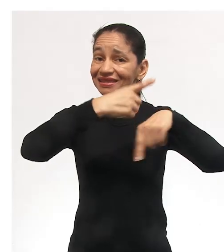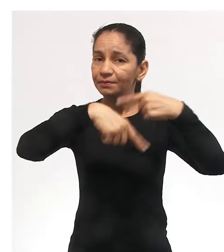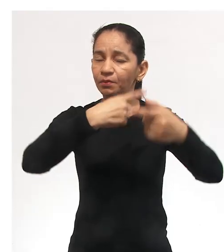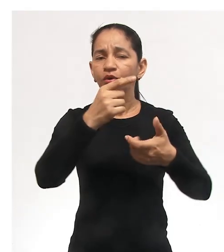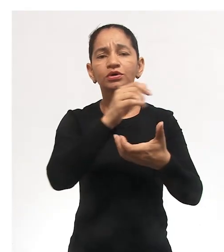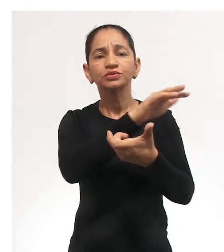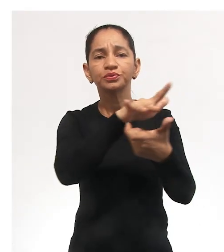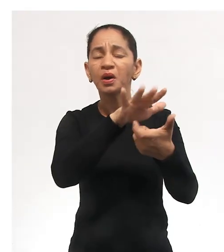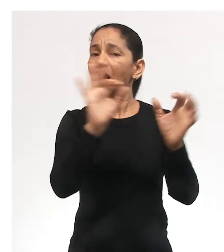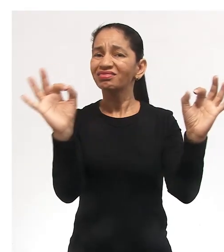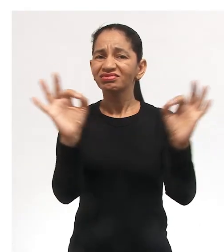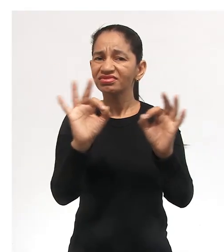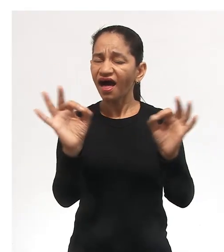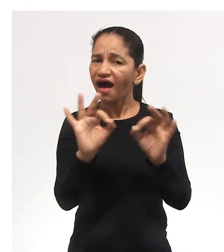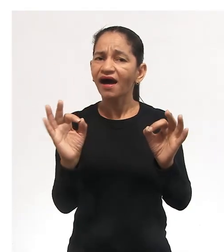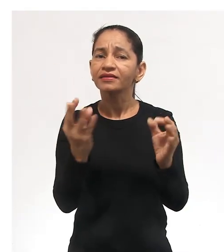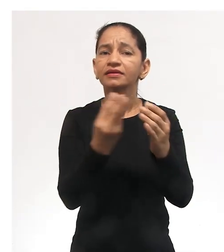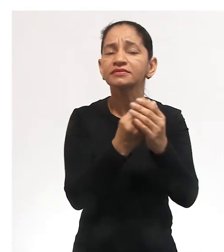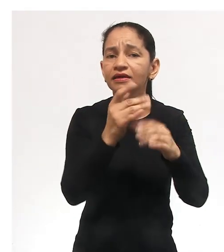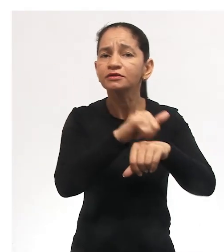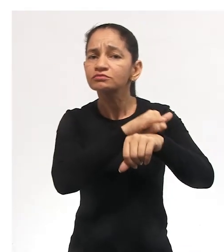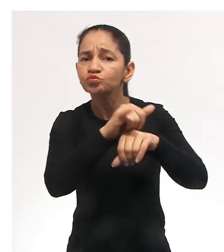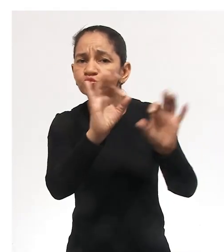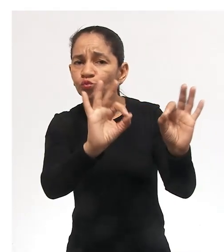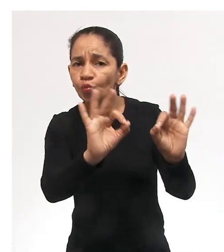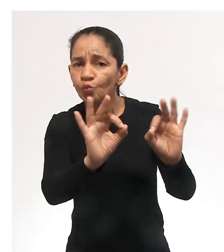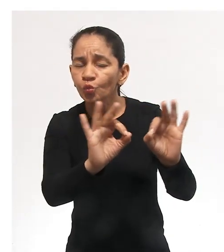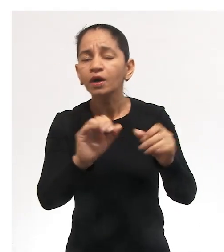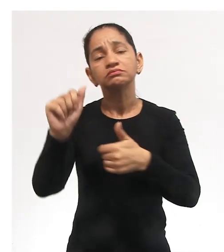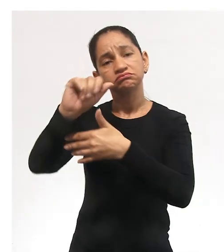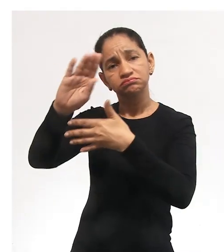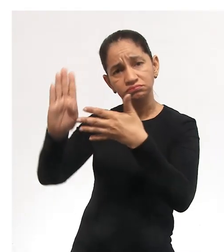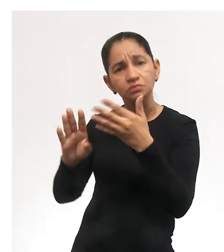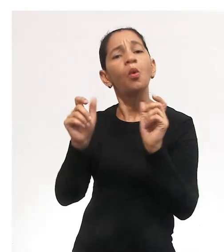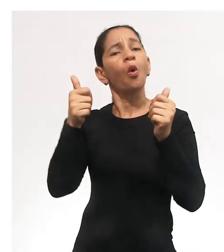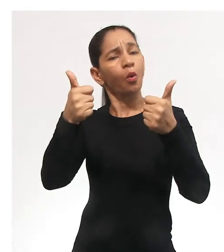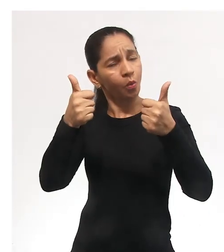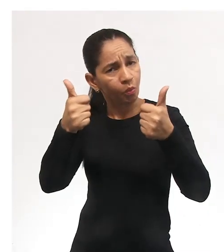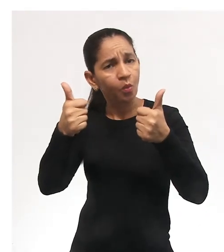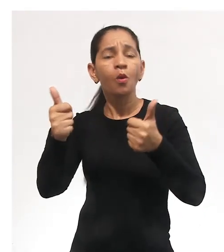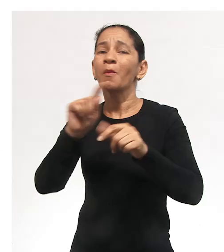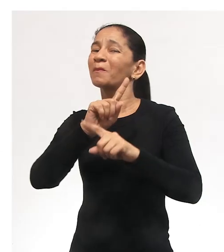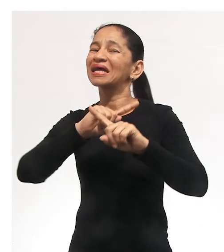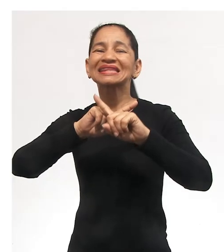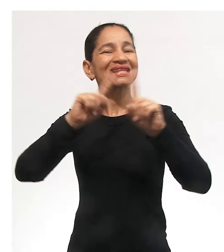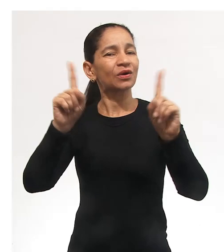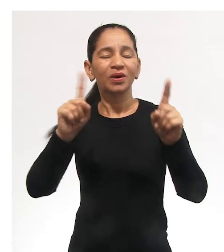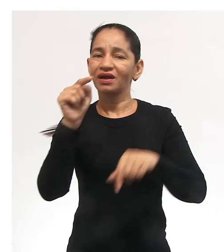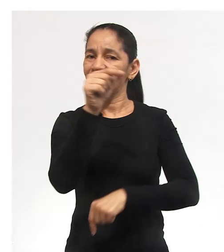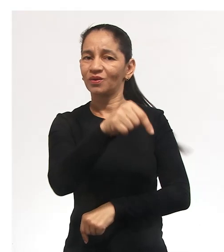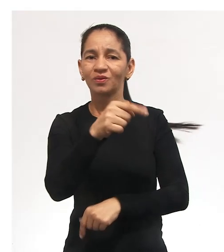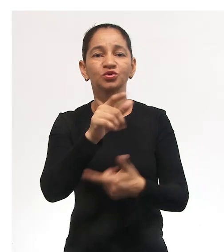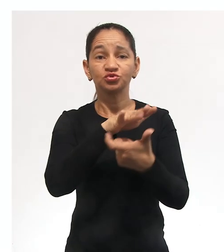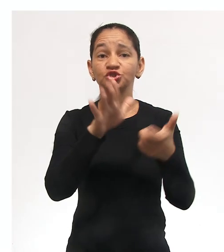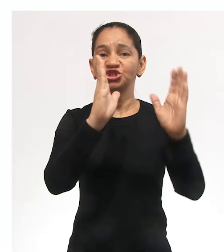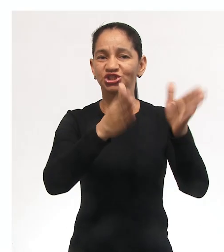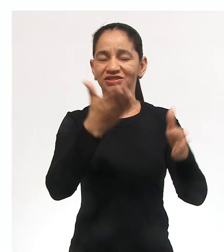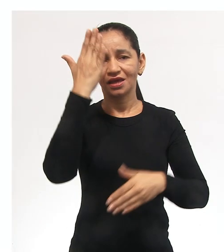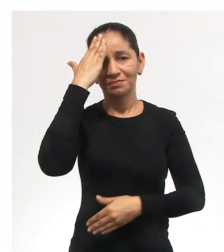a diferentes tipos de textos e práticas de leitura, ela pode ser alfabetizada, mas não